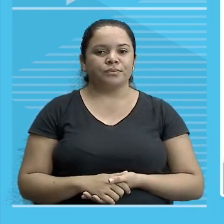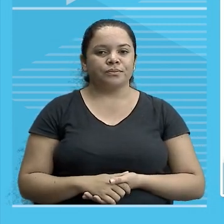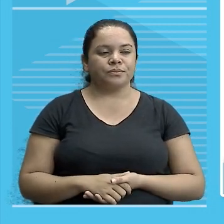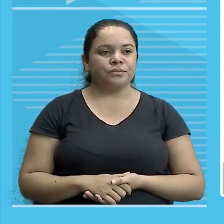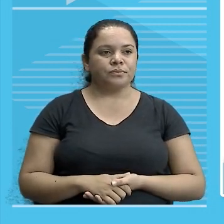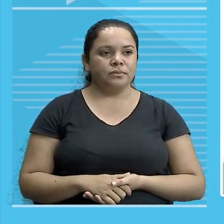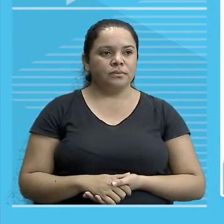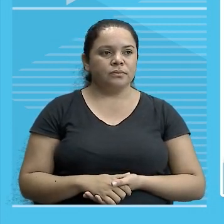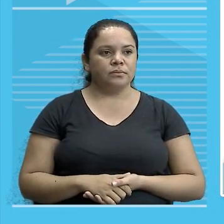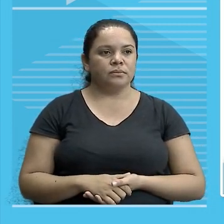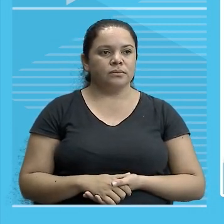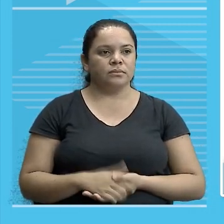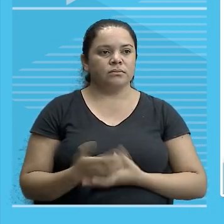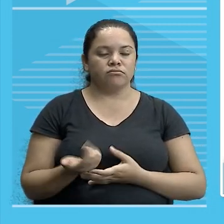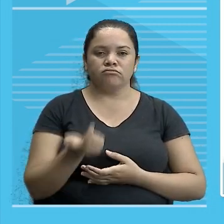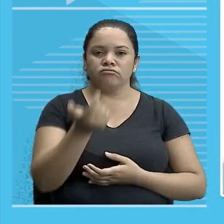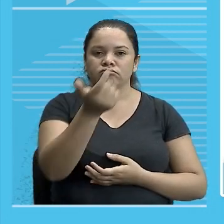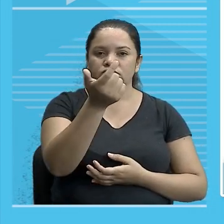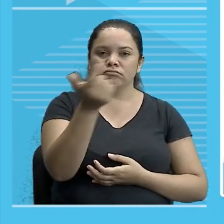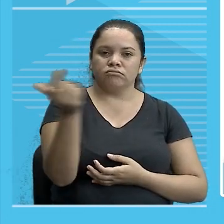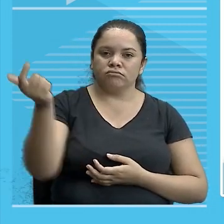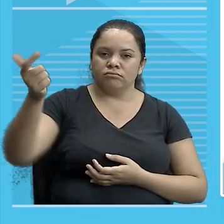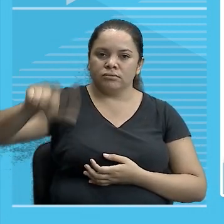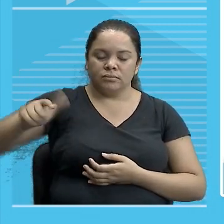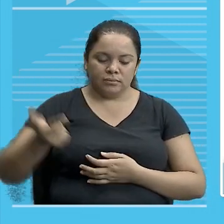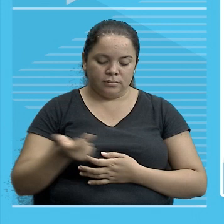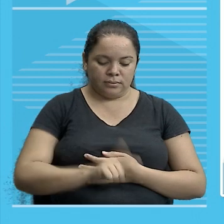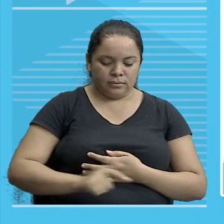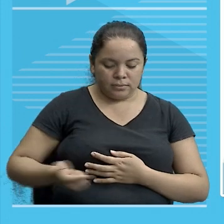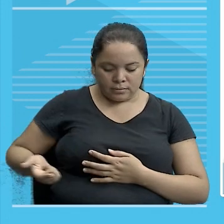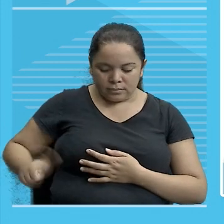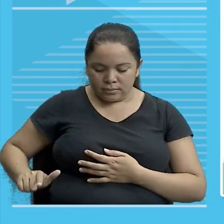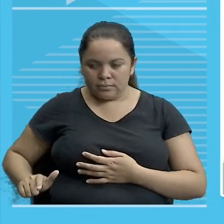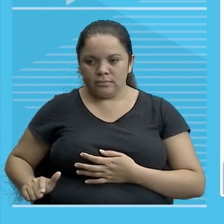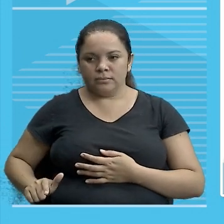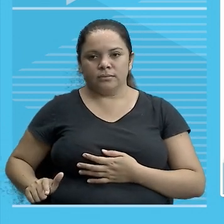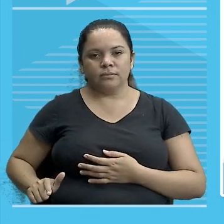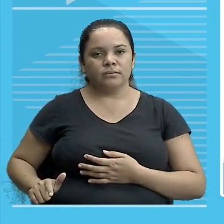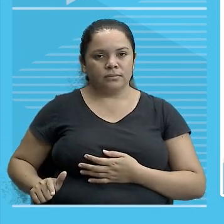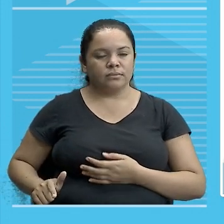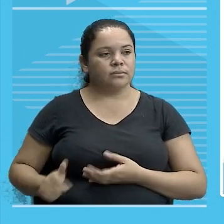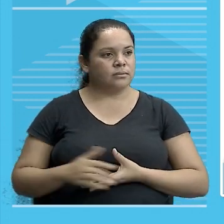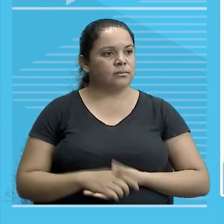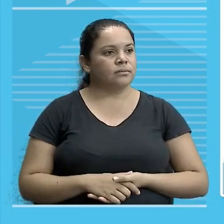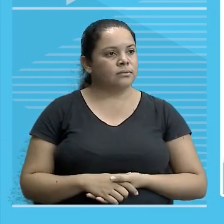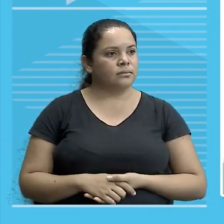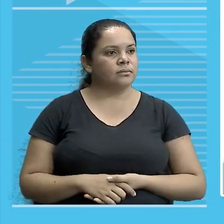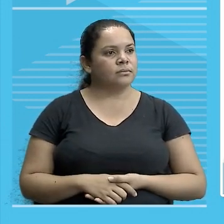Esses caras se repetem. Tá bom? Esses caras se repetem.